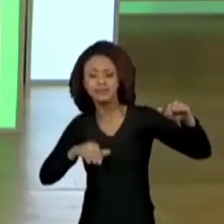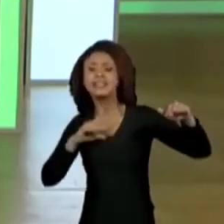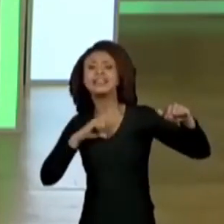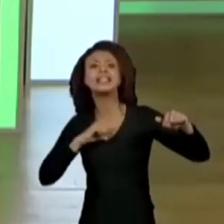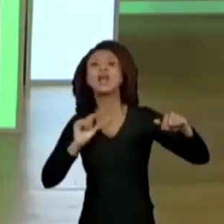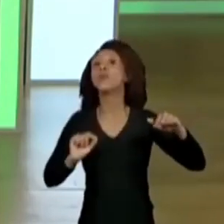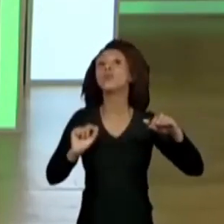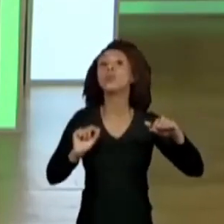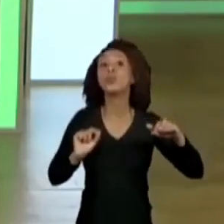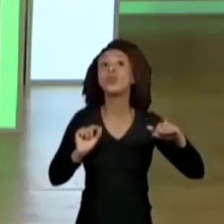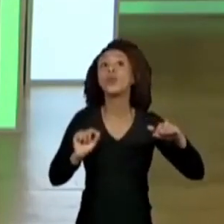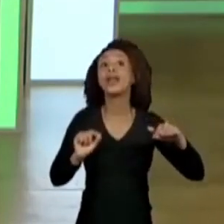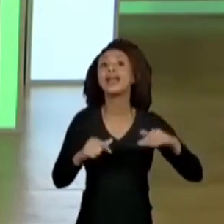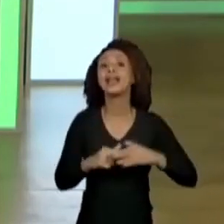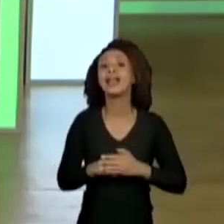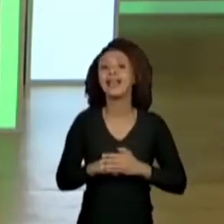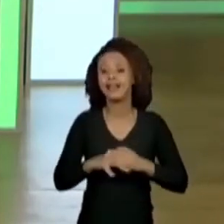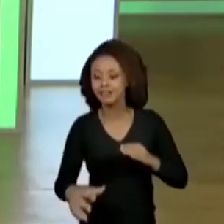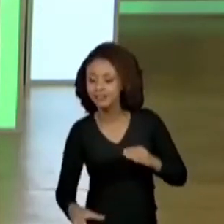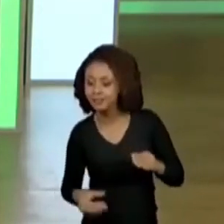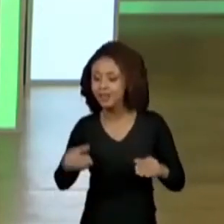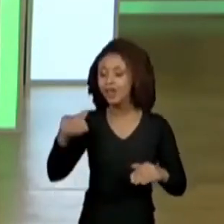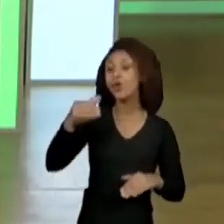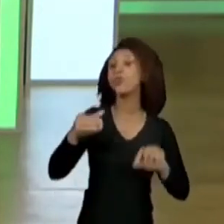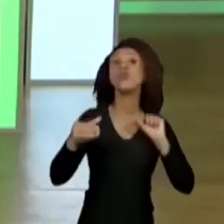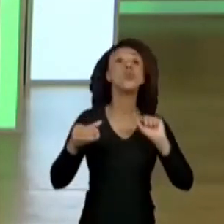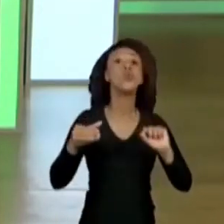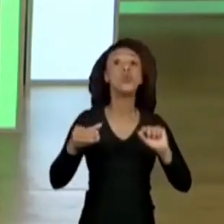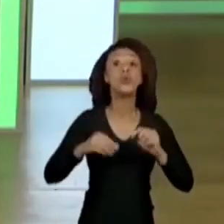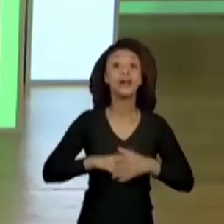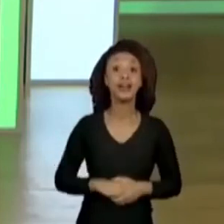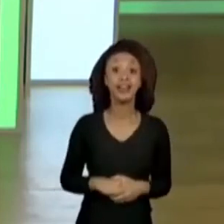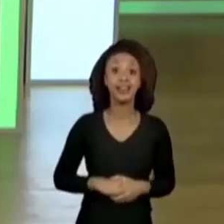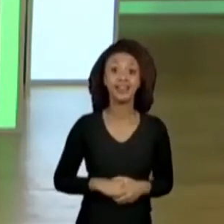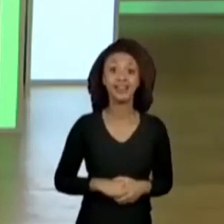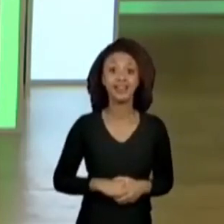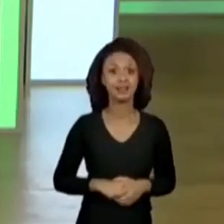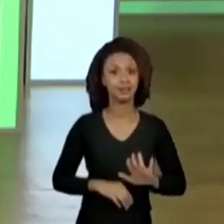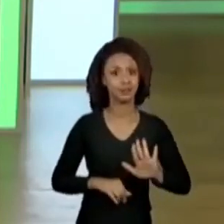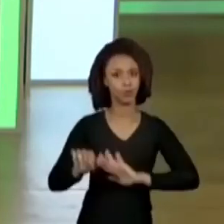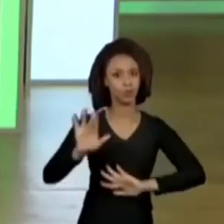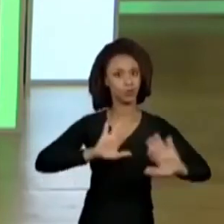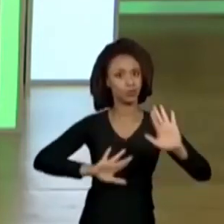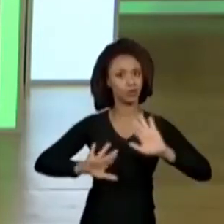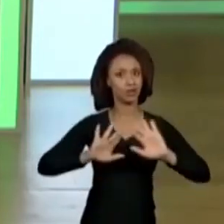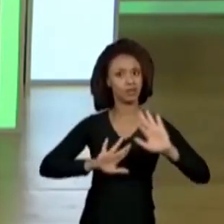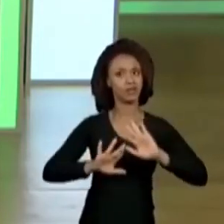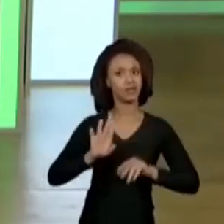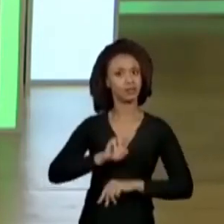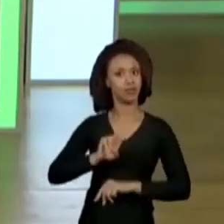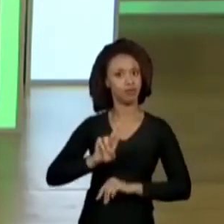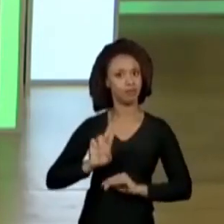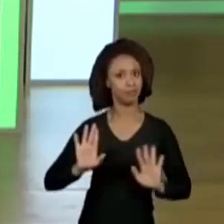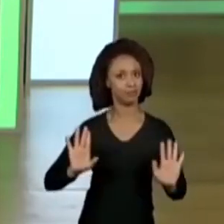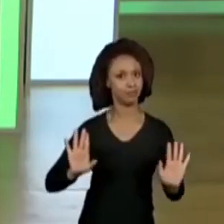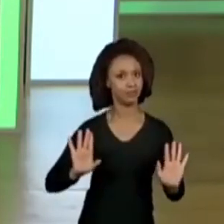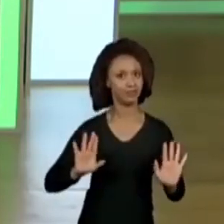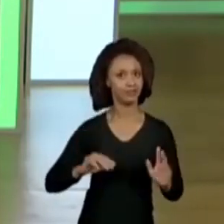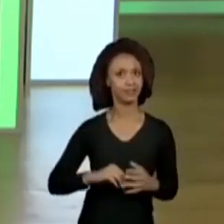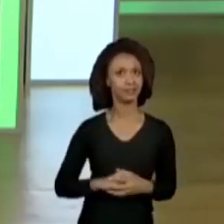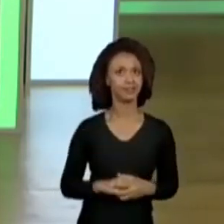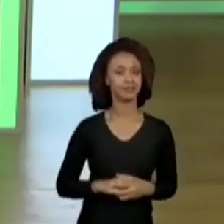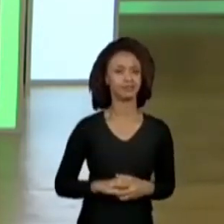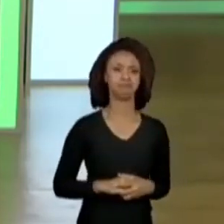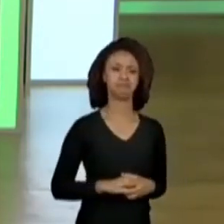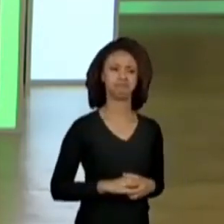balcão mágico? O que que vai continuar saindo daqui, hein? Lata. Cuidado aí com o que vocês vão colocar. É. Tô falando que tem lata.